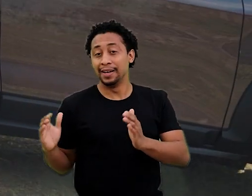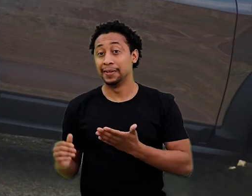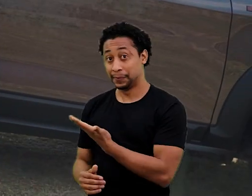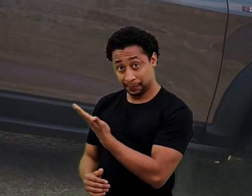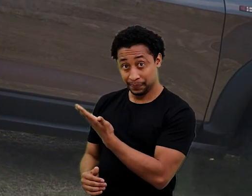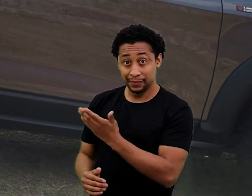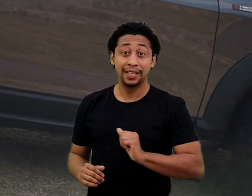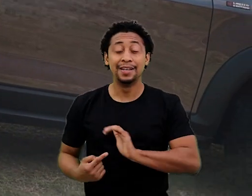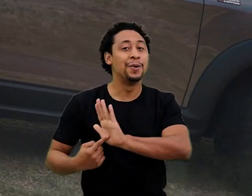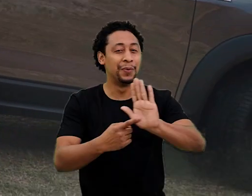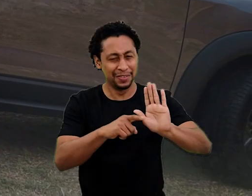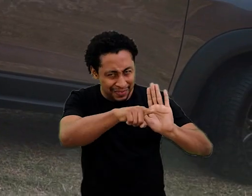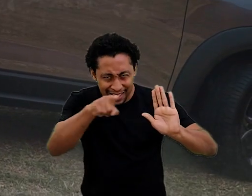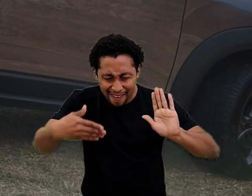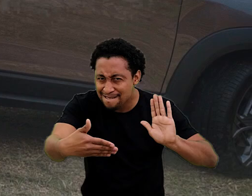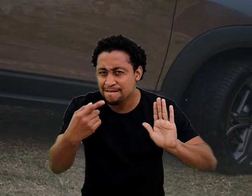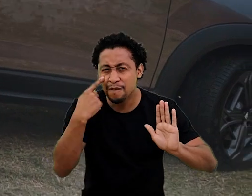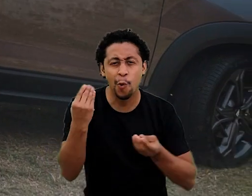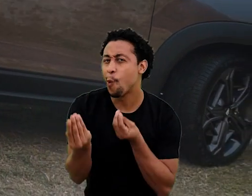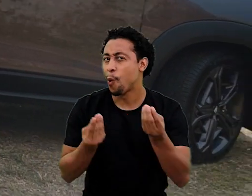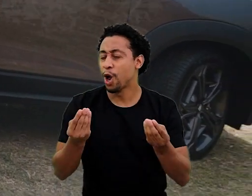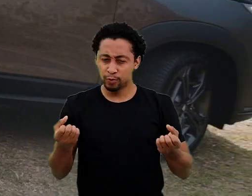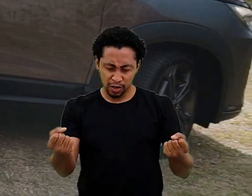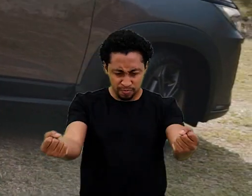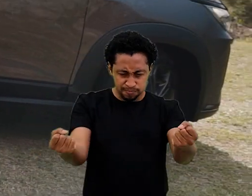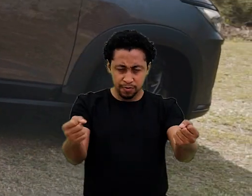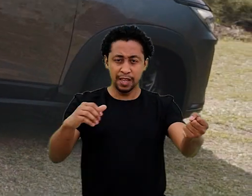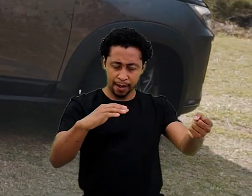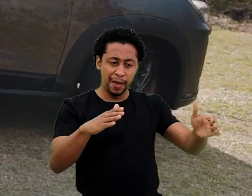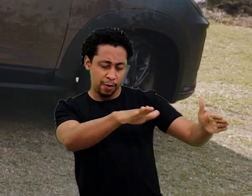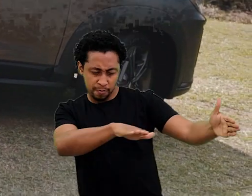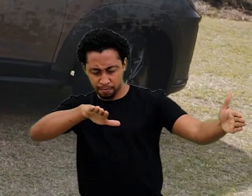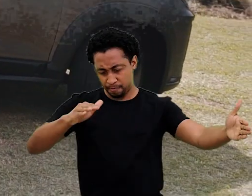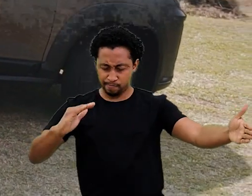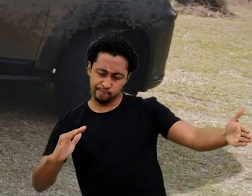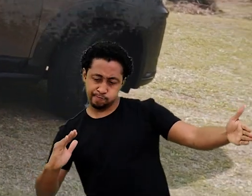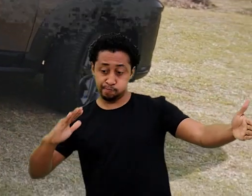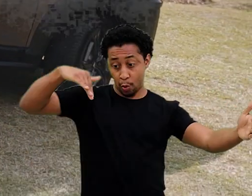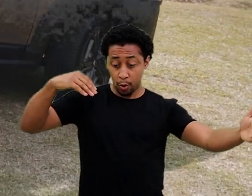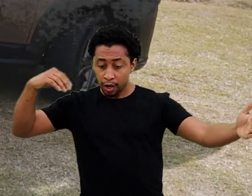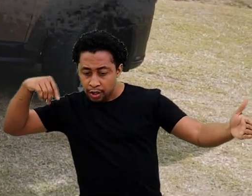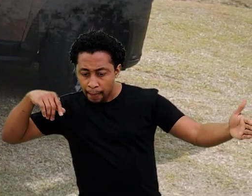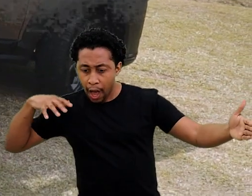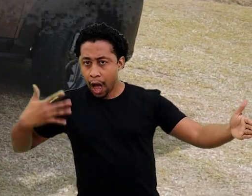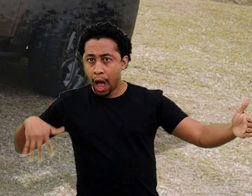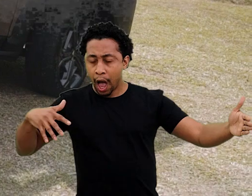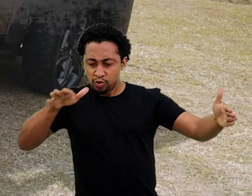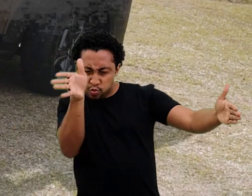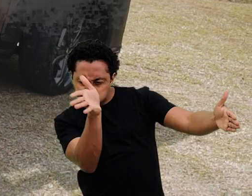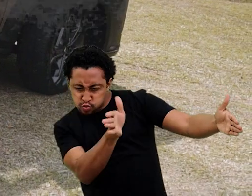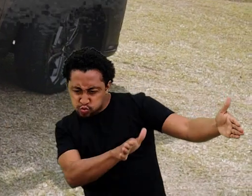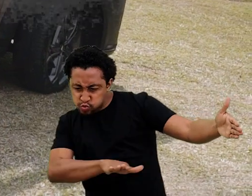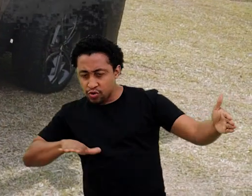traseira, que não só, como vocês vão ver daqui a pouquinho, garantiu um verdadeiro latifúndio de porta-malas, mas também ajudou na parte do design, porque